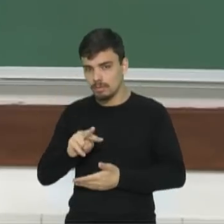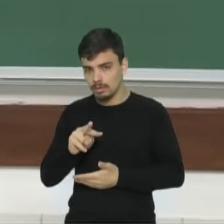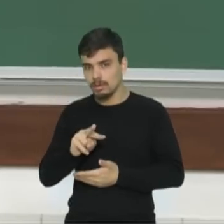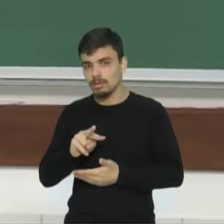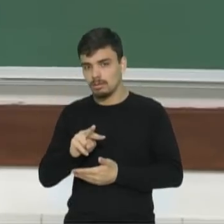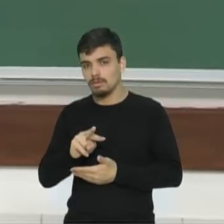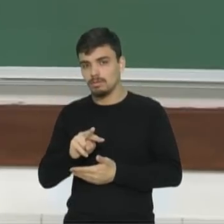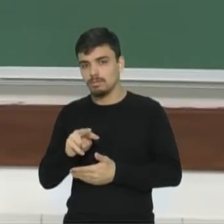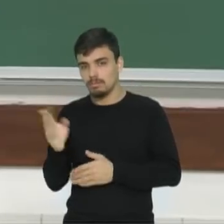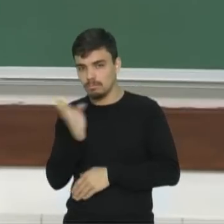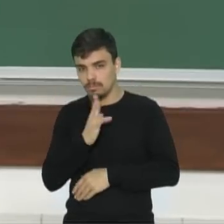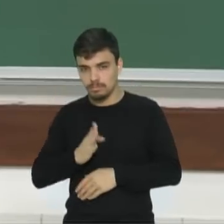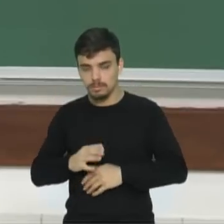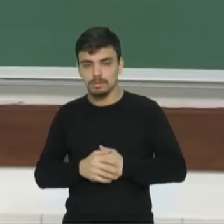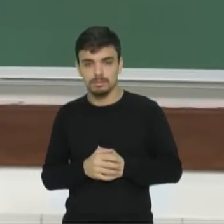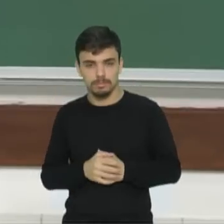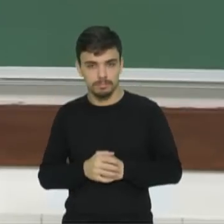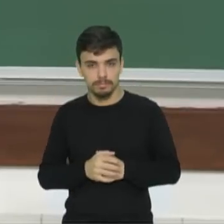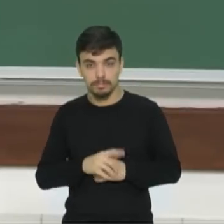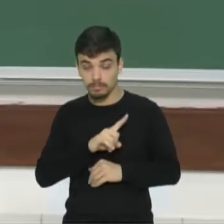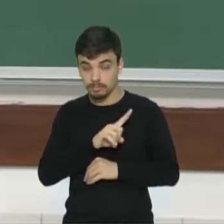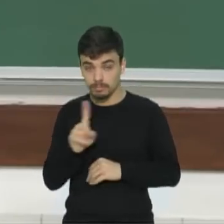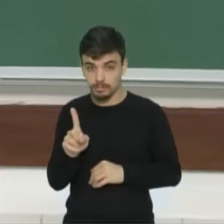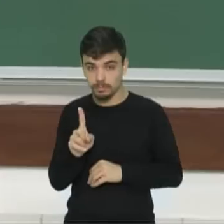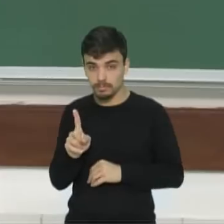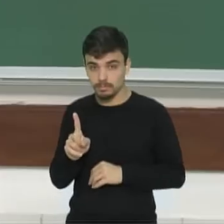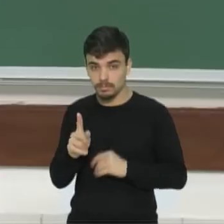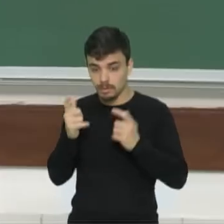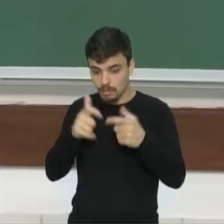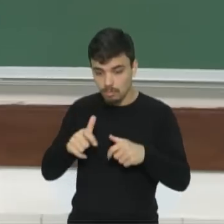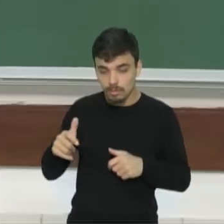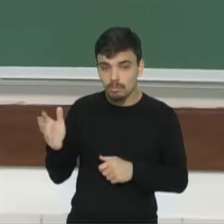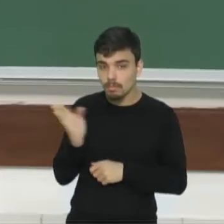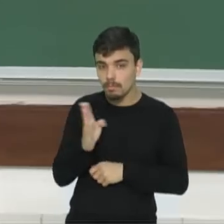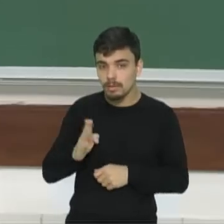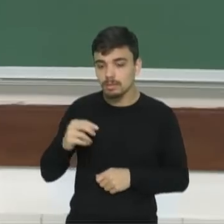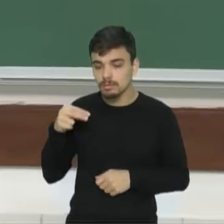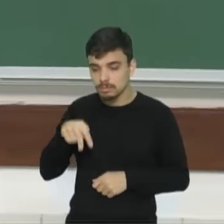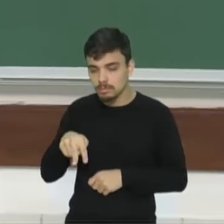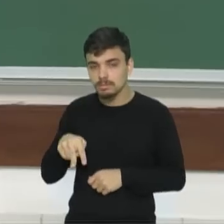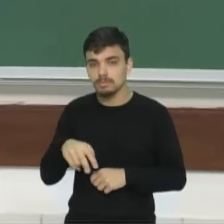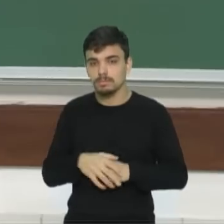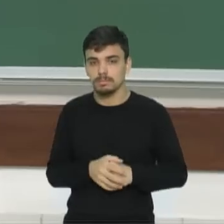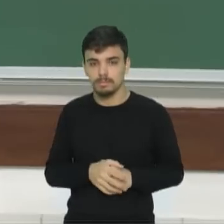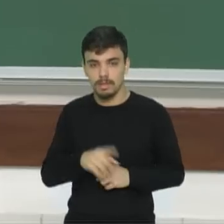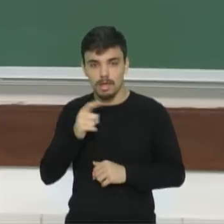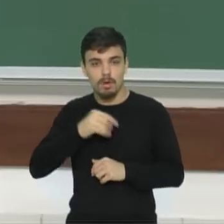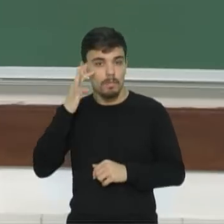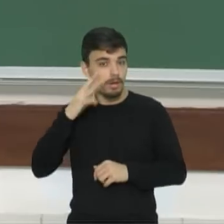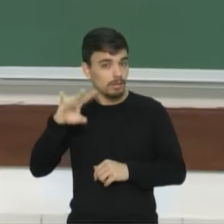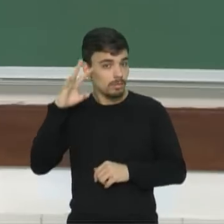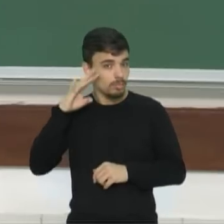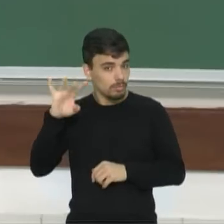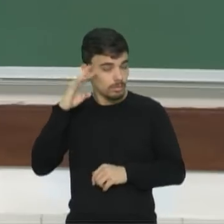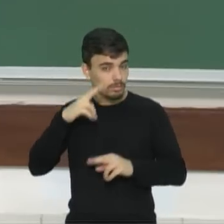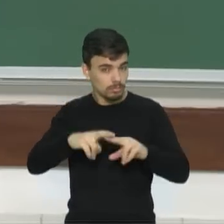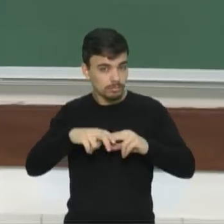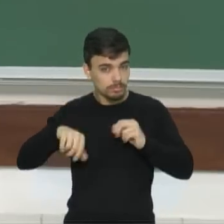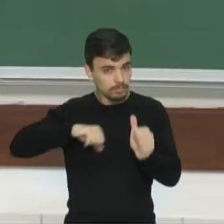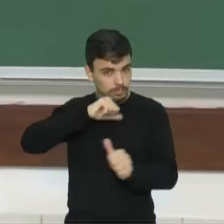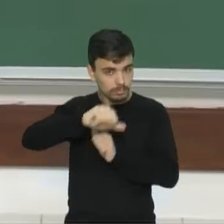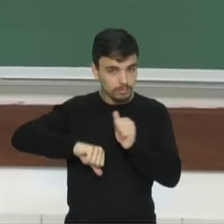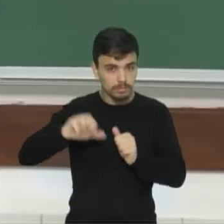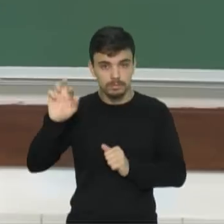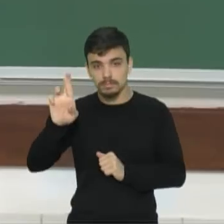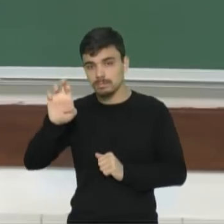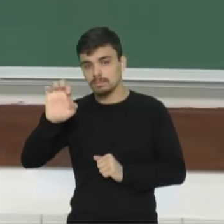esteja pescando num lugar que vê o peixe. Não, vou jogar onde o peixe está, porque onde eu vejo é uma ilusão gerada pela